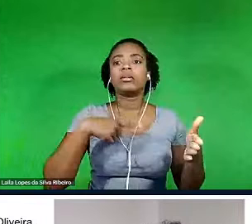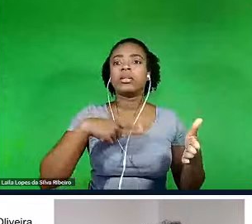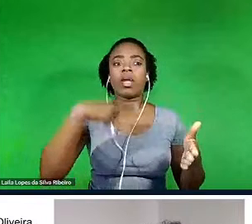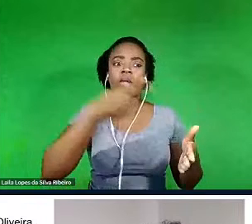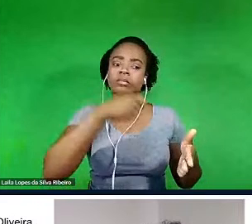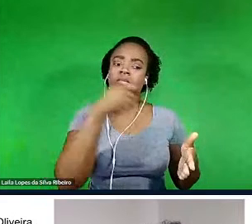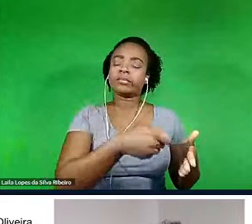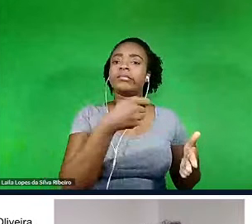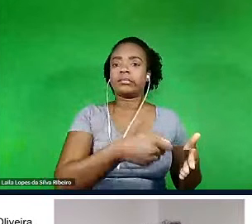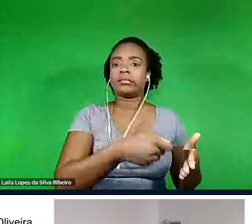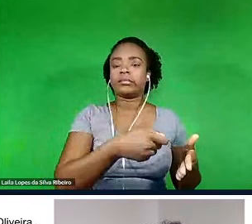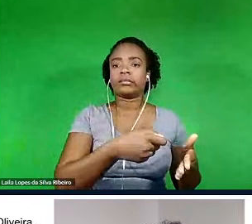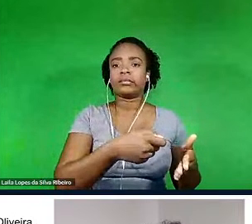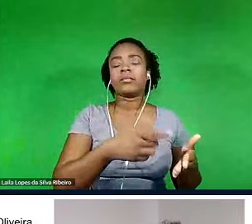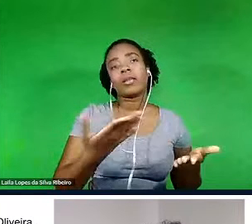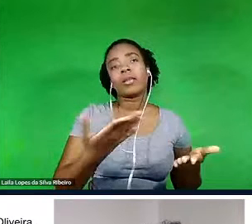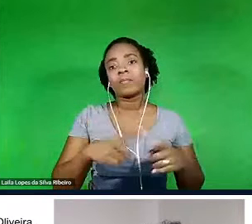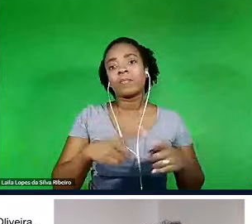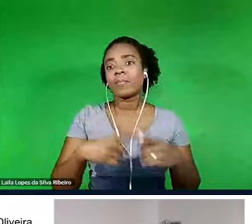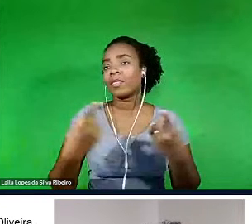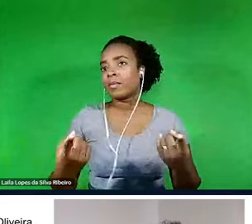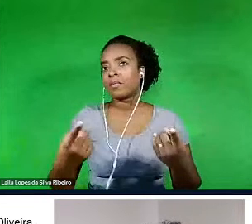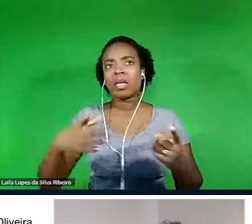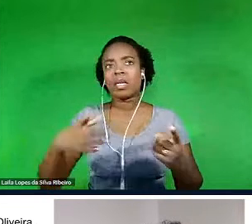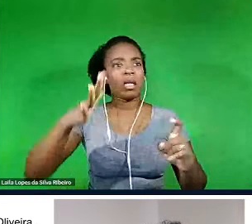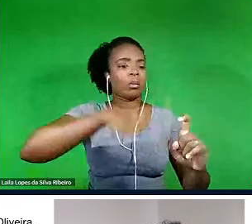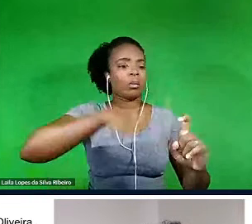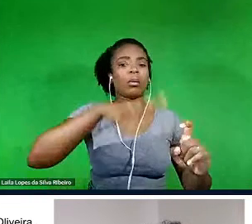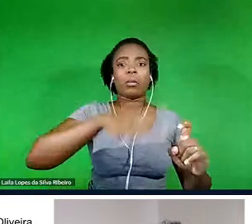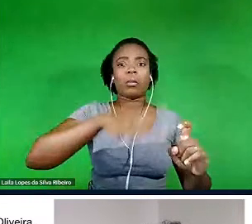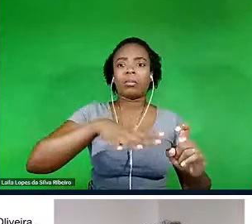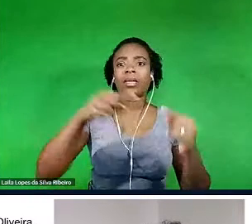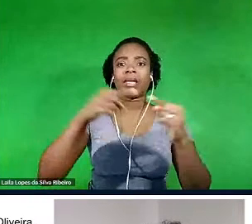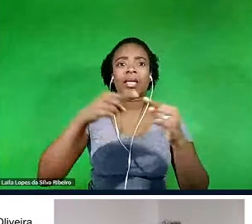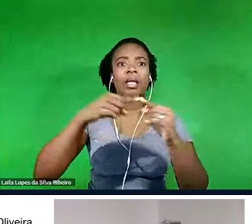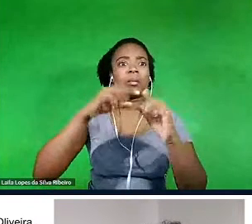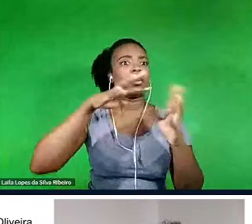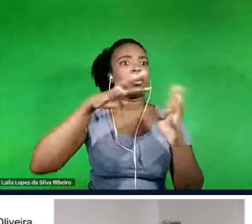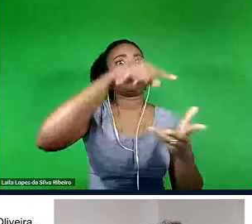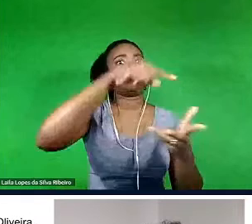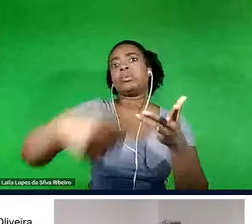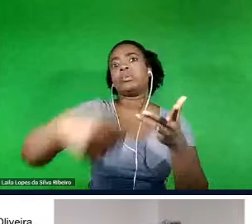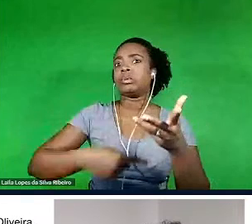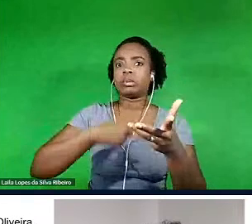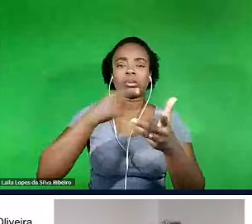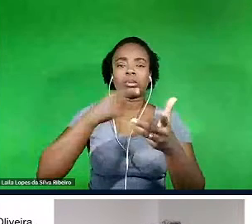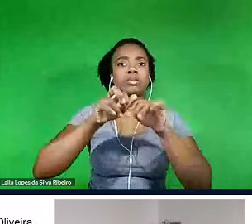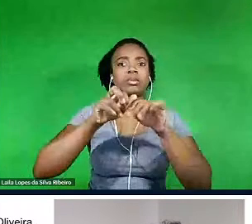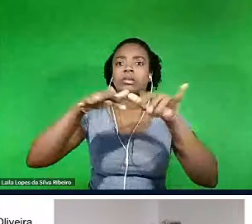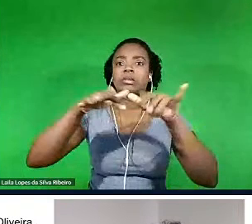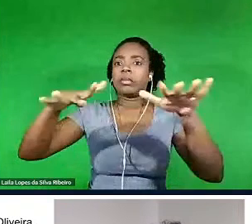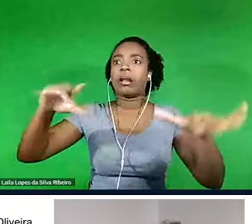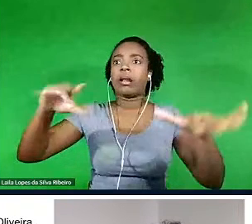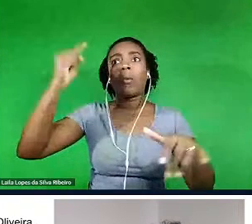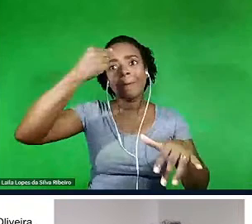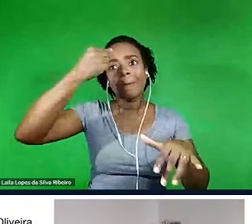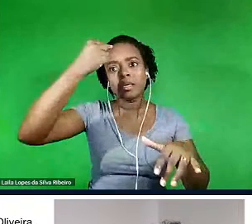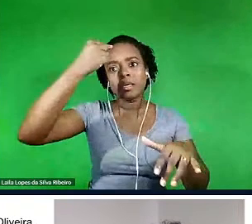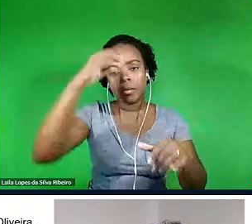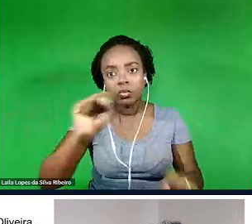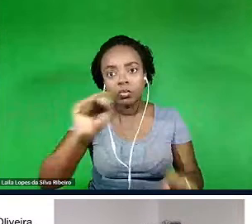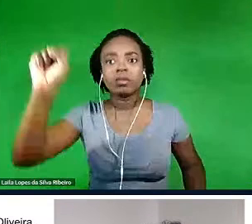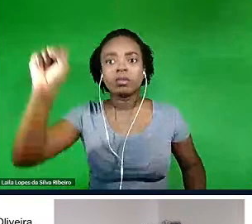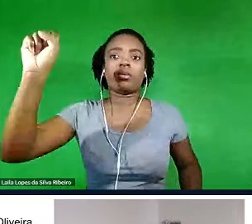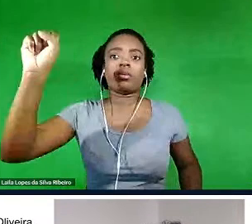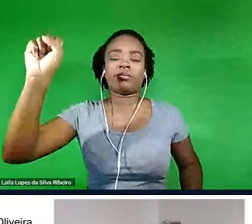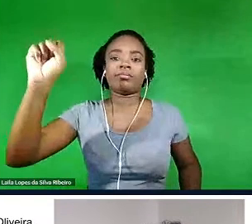para ele, por exemplo, existe, é, mitos universais que circulam com uma ideia de herói, né, eu acho que, por exemplo, a noção de herói de Homero é